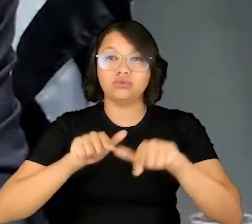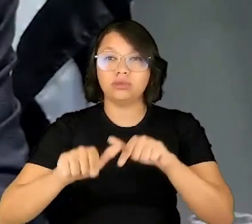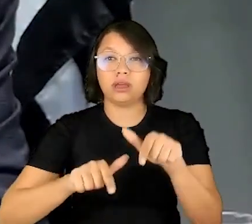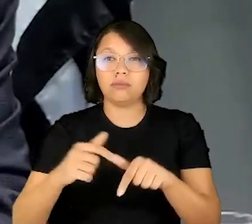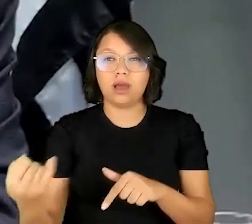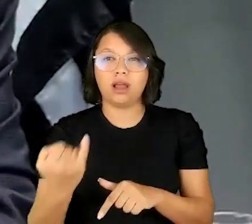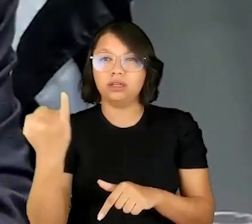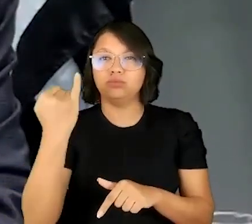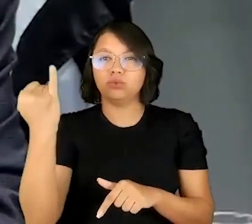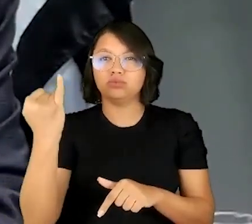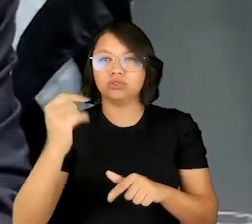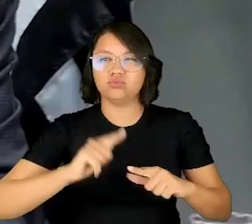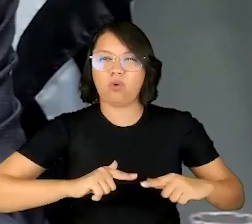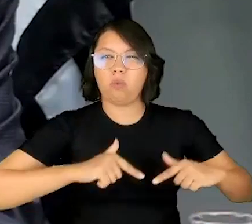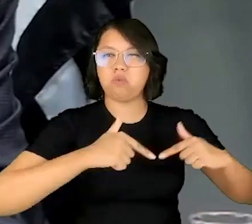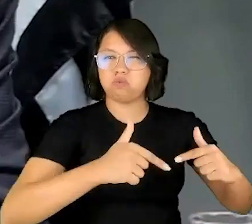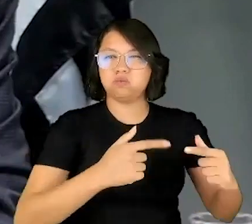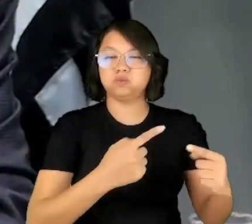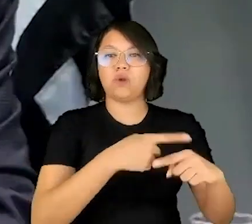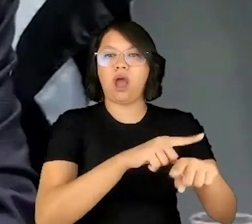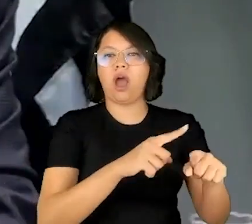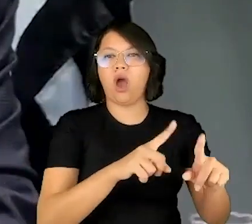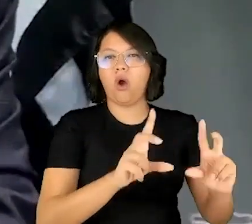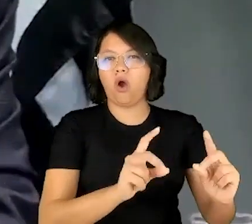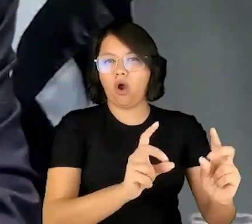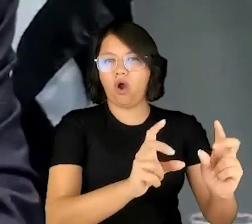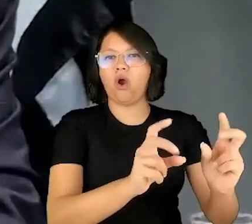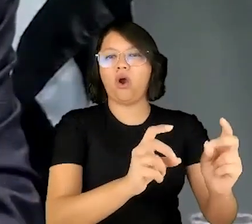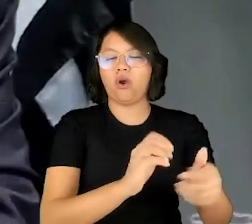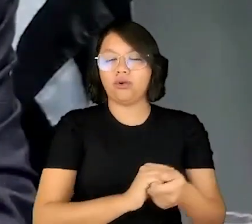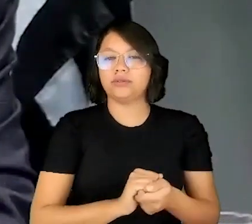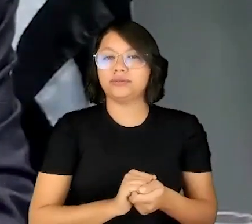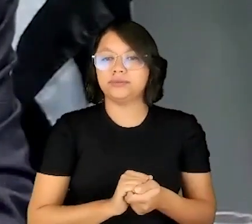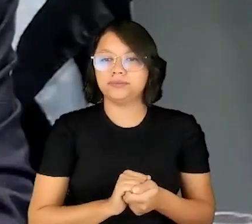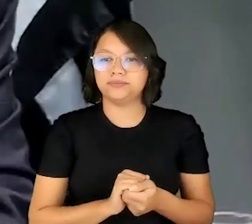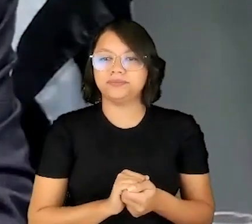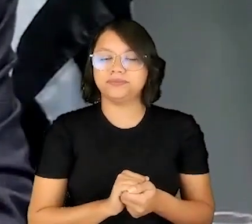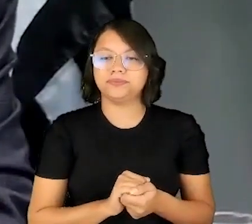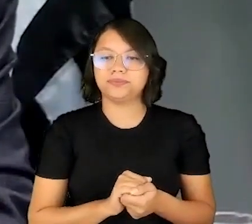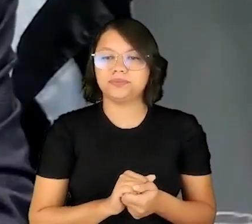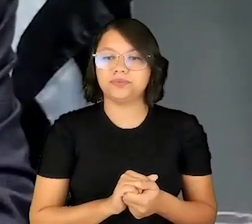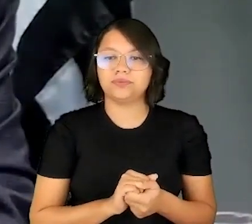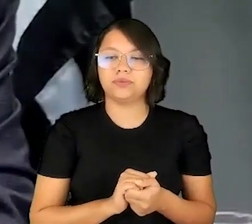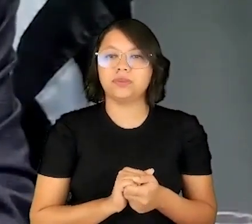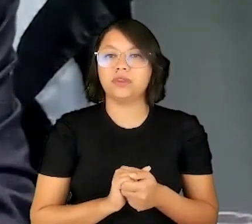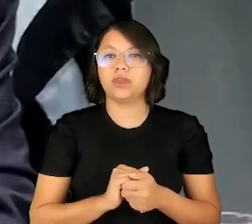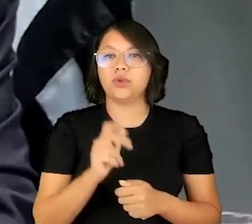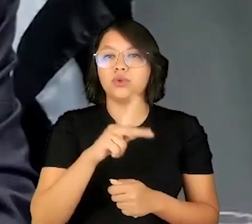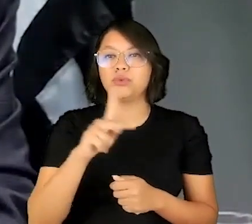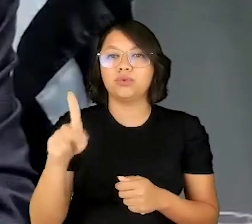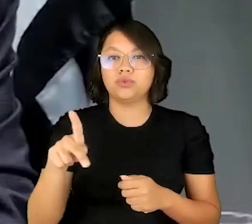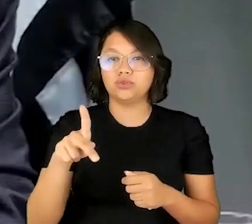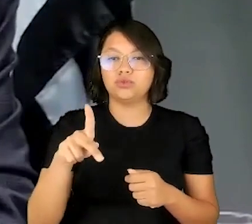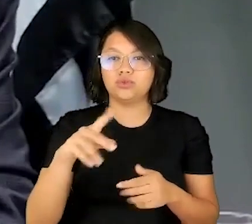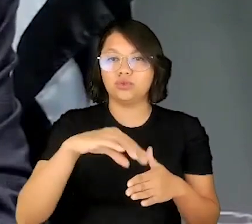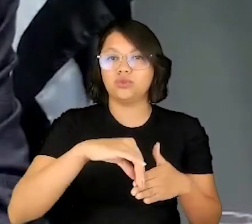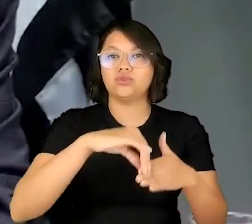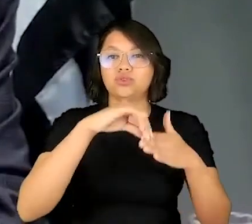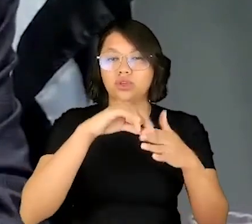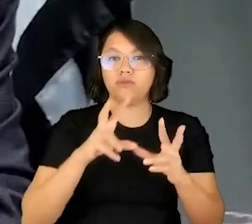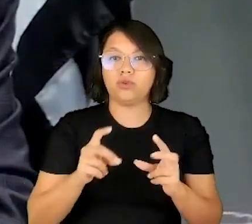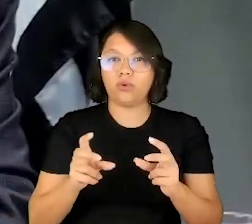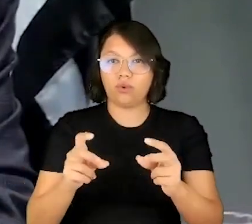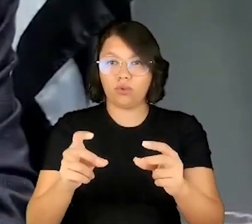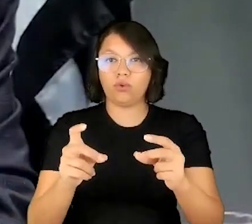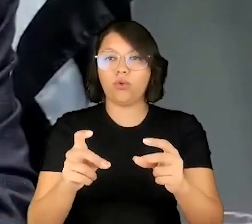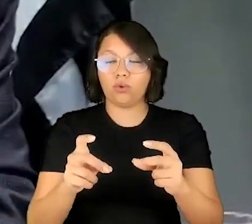luta contra o câncer. Membro titular do Conselho Diretor do Instituto do Câncer do Estado de São Paulo, professor titular da disciplina de Oncologia Clínica da